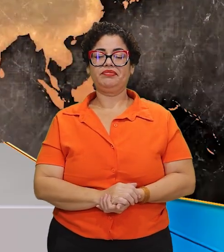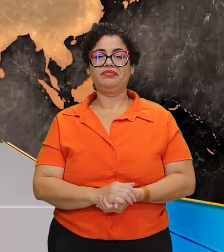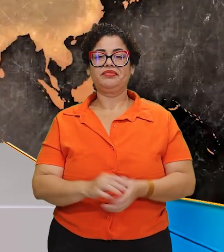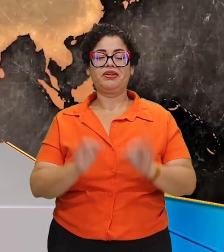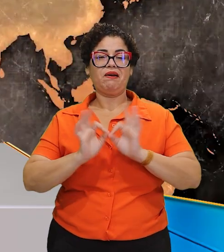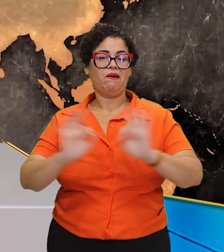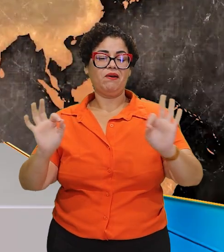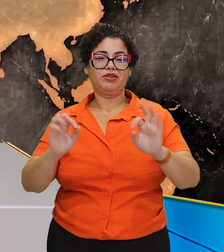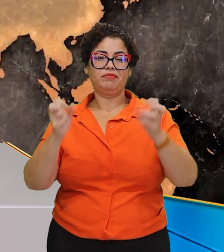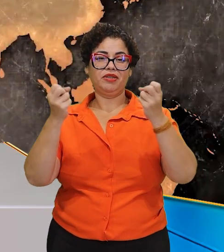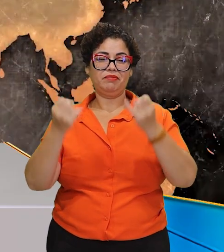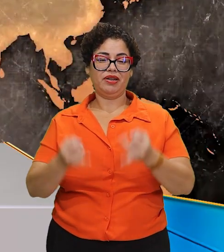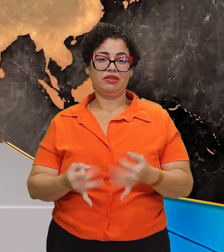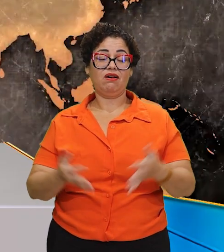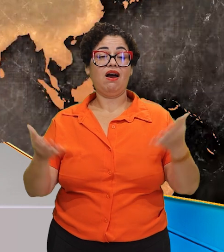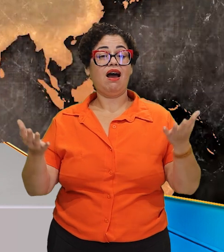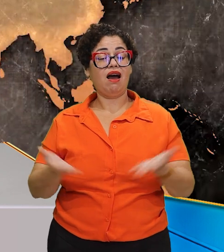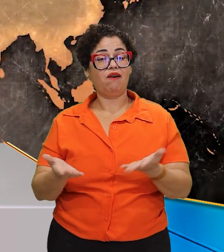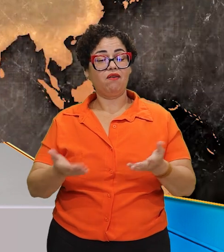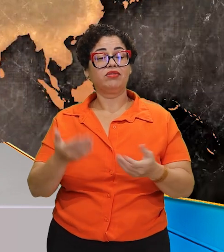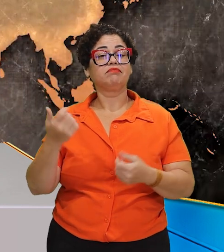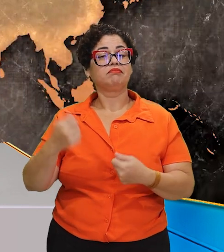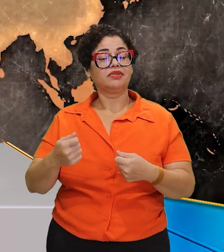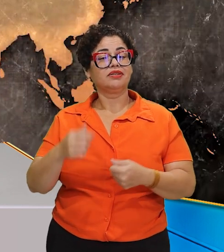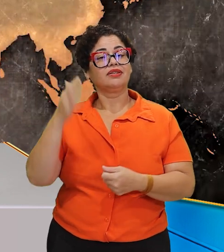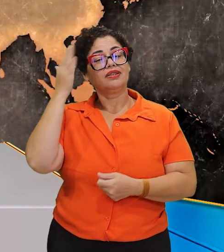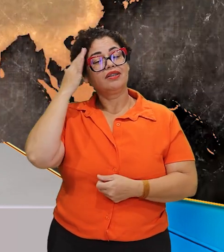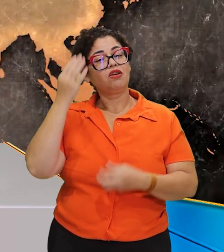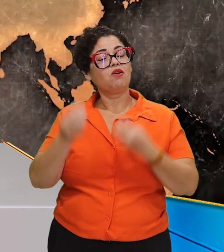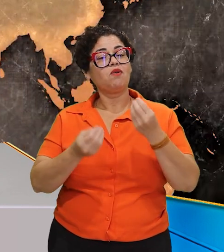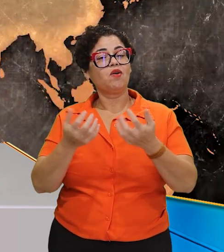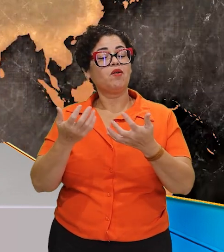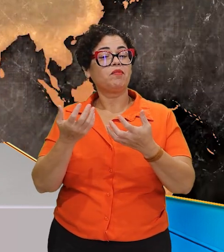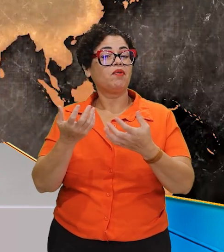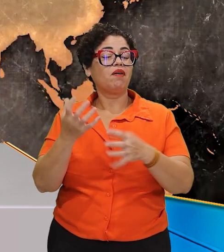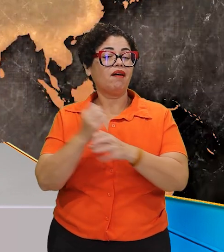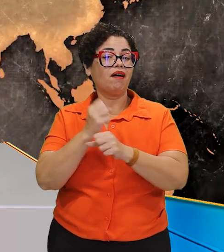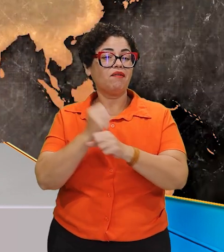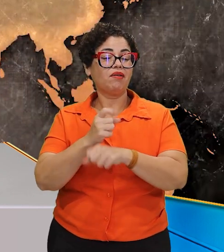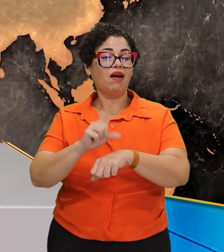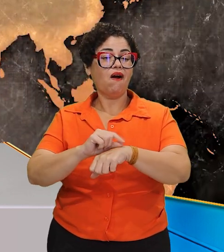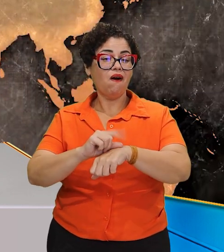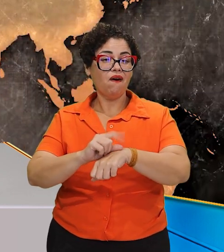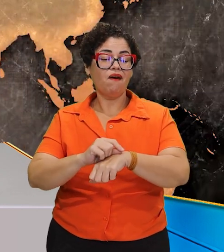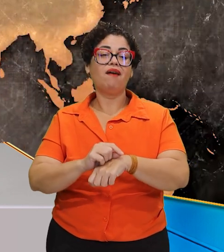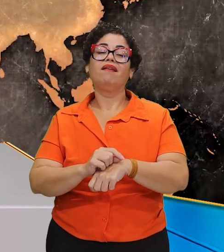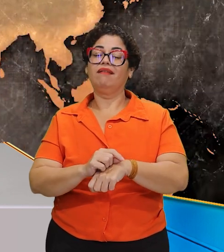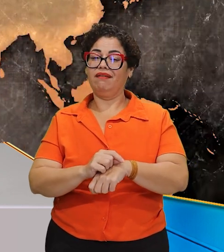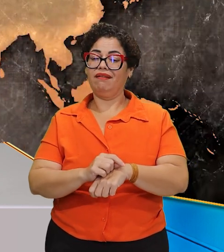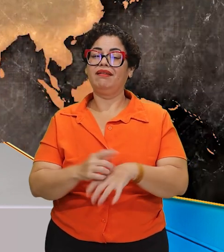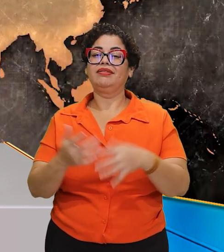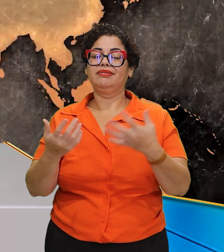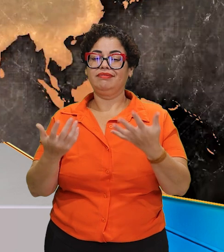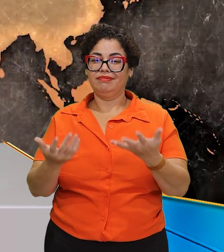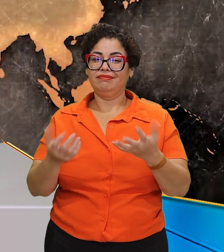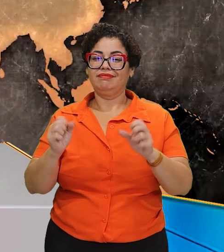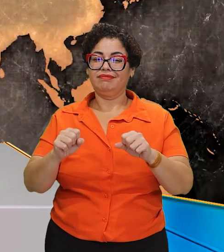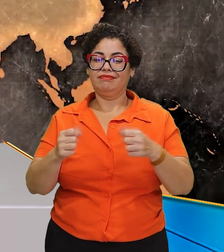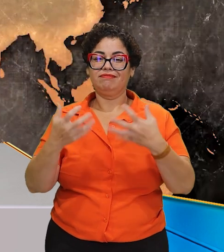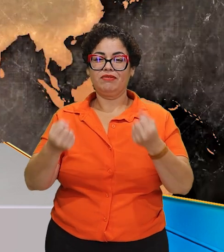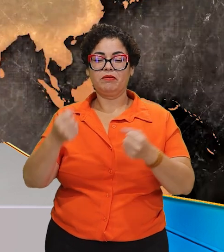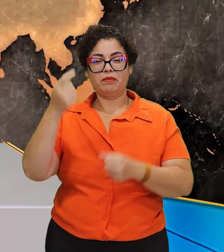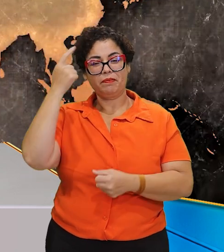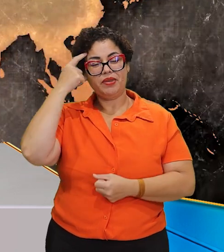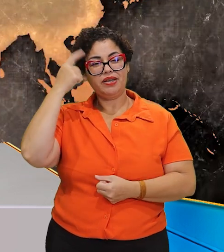Ótima explicação. Agora a gente deve entender como calcular fuso horário, professor Hélio. Sim, vamos pensar